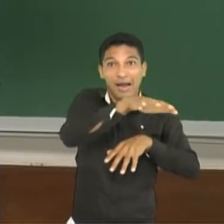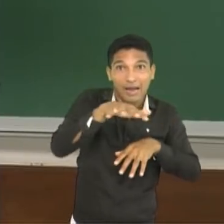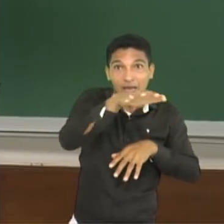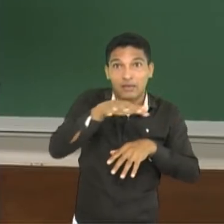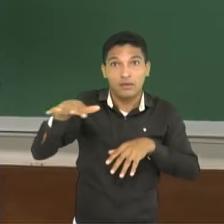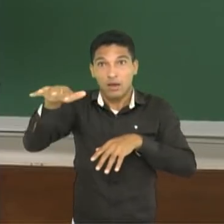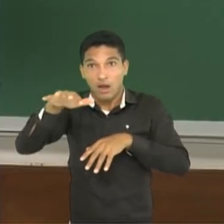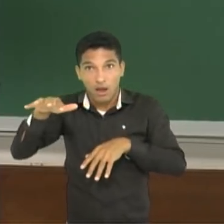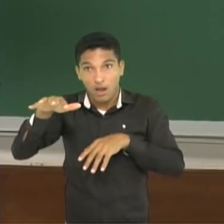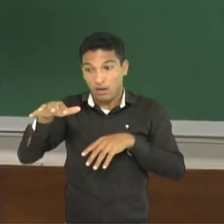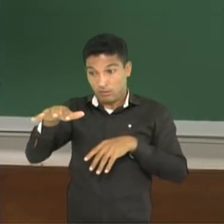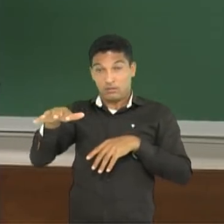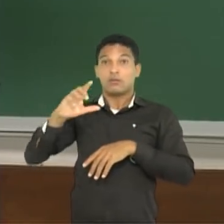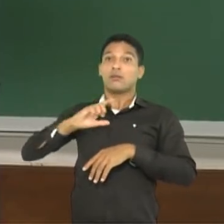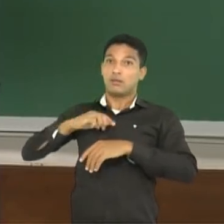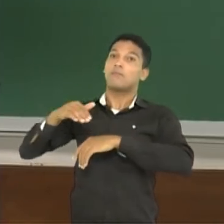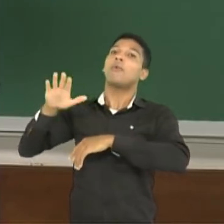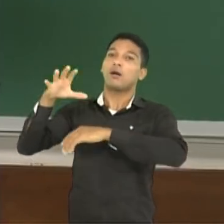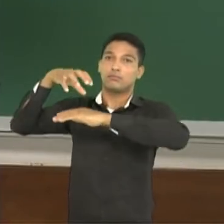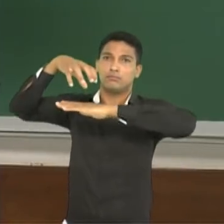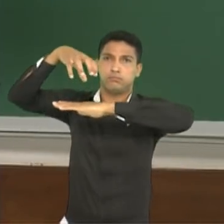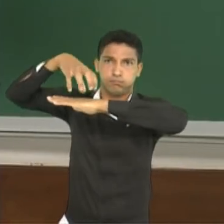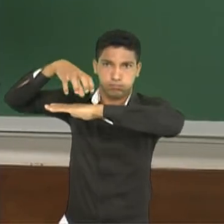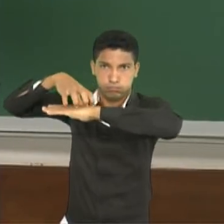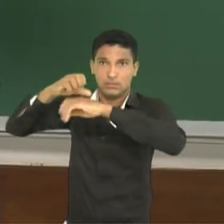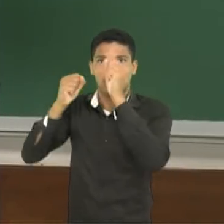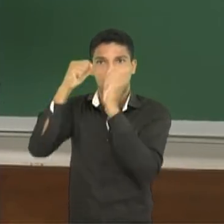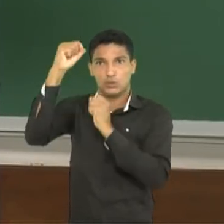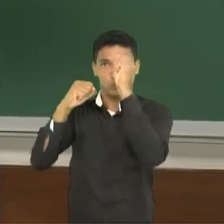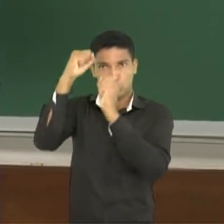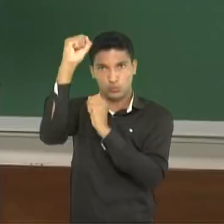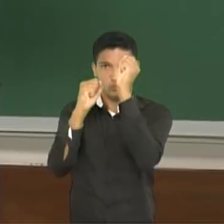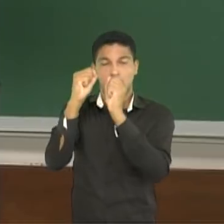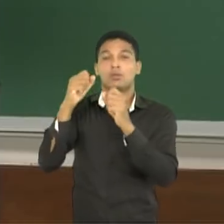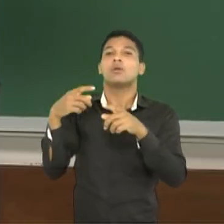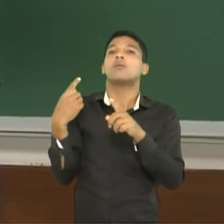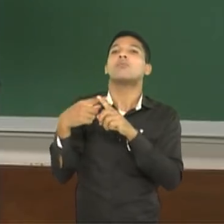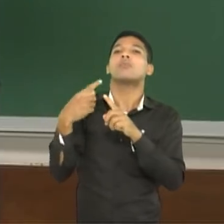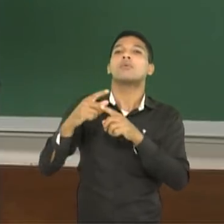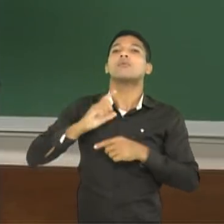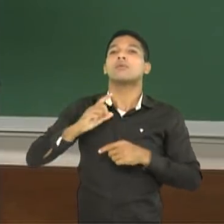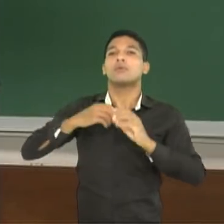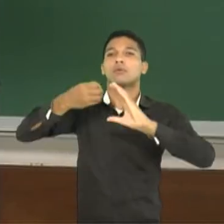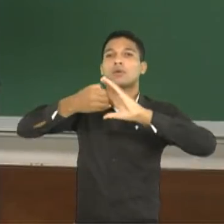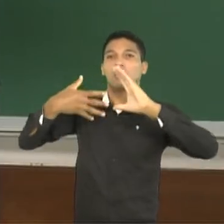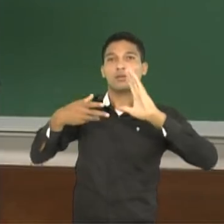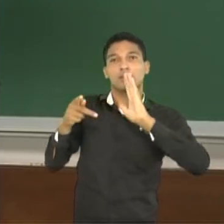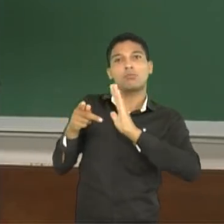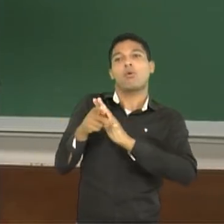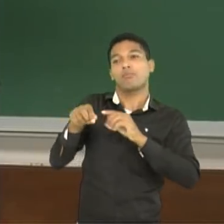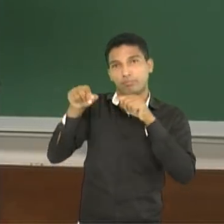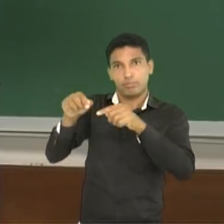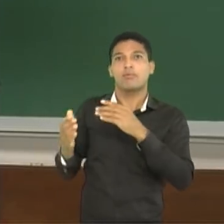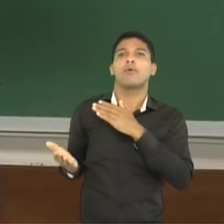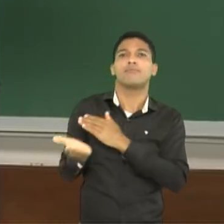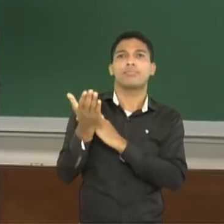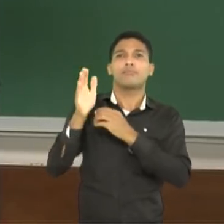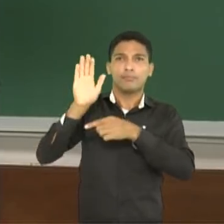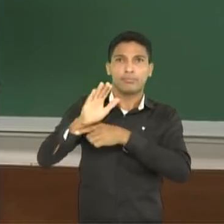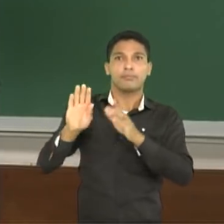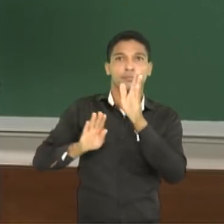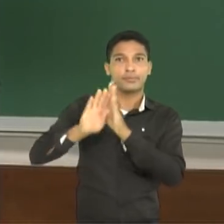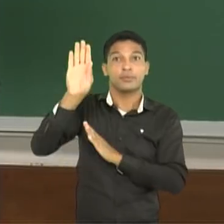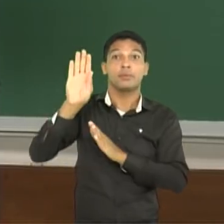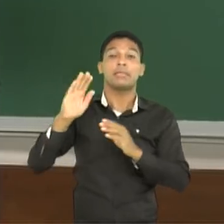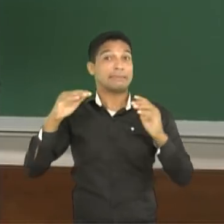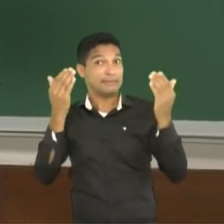mais industrializadas por algumas características favoráveis ali. Mas, de modo geral, se a gente for olhar e comparar com outras regiões, a